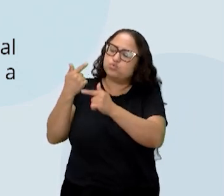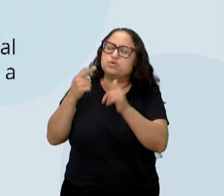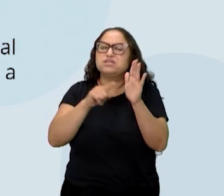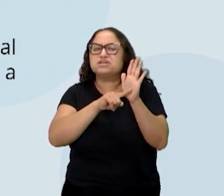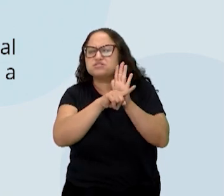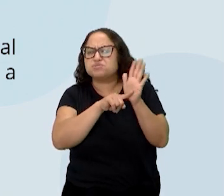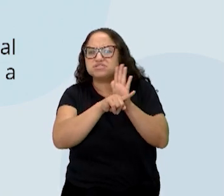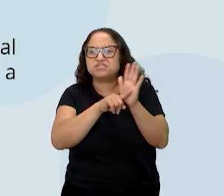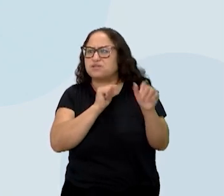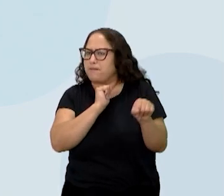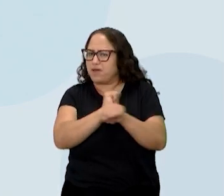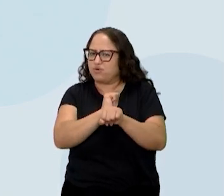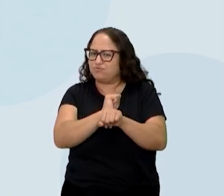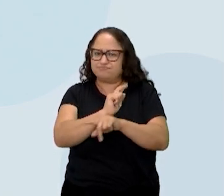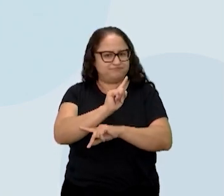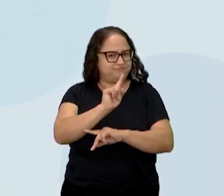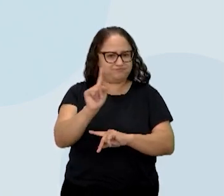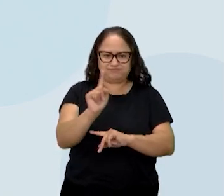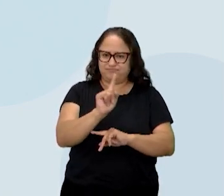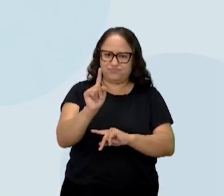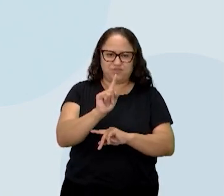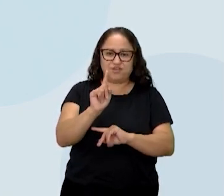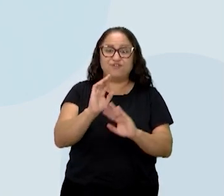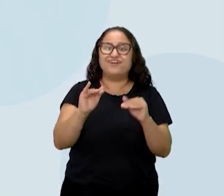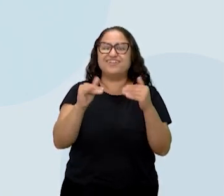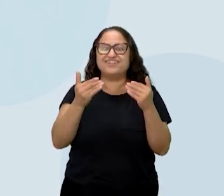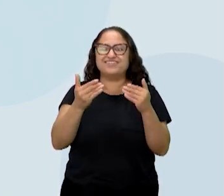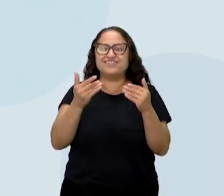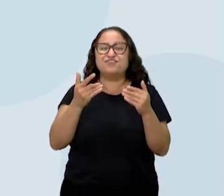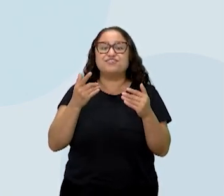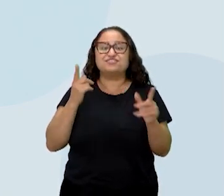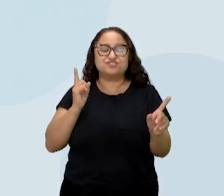não pararam, né? E a gente chega em